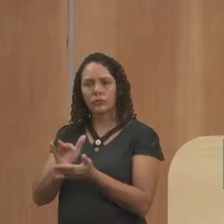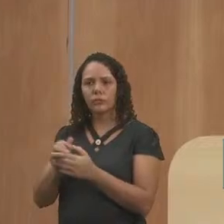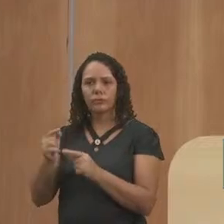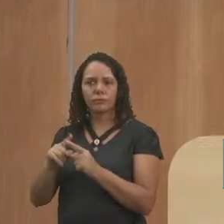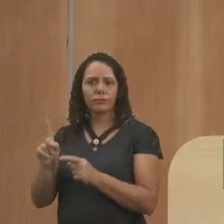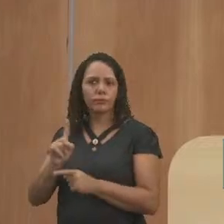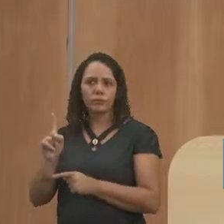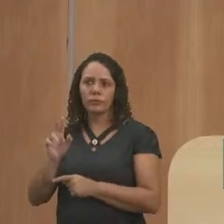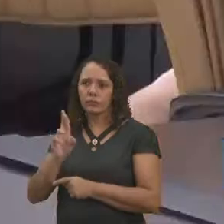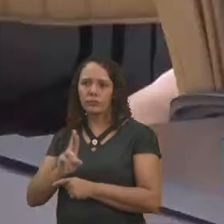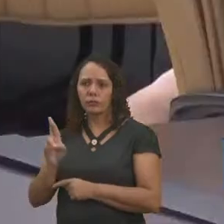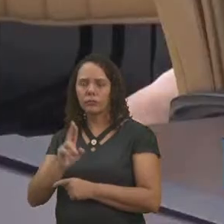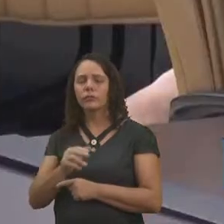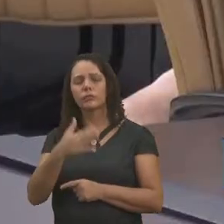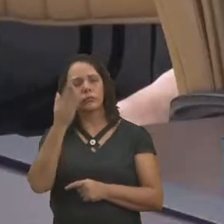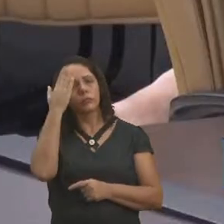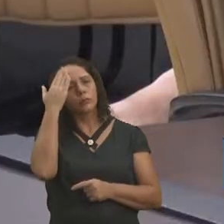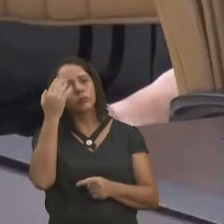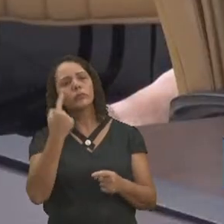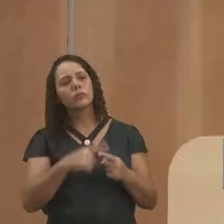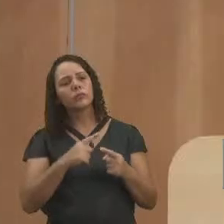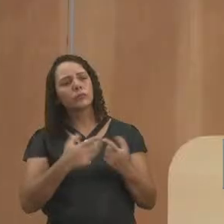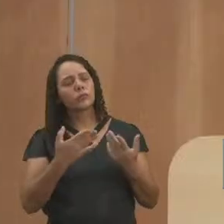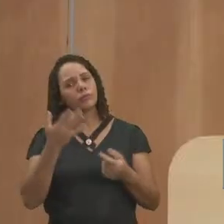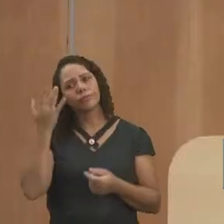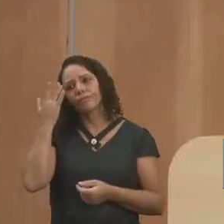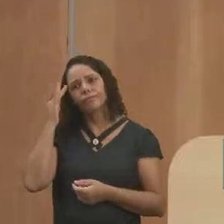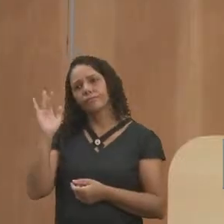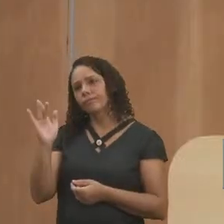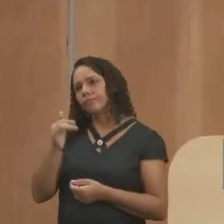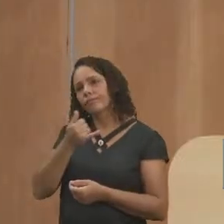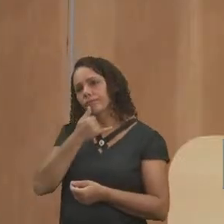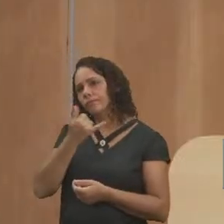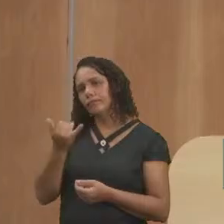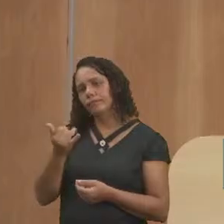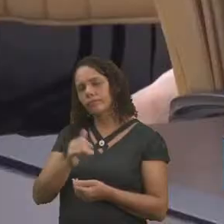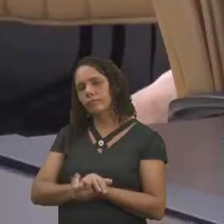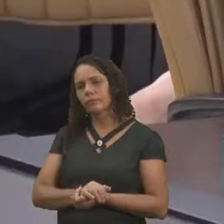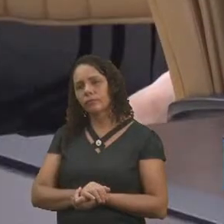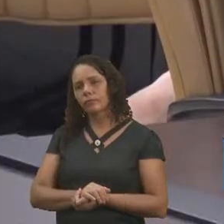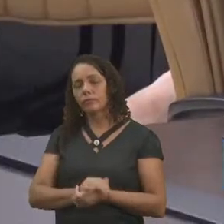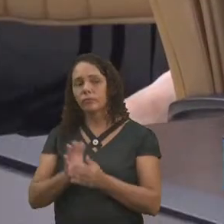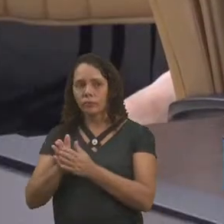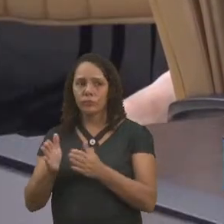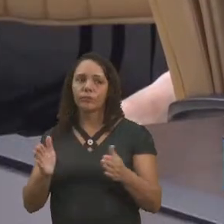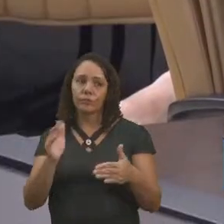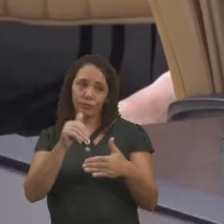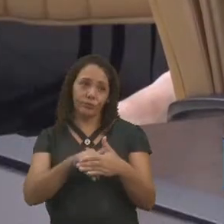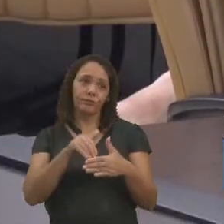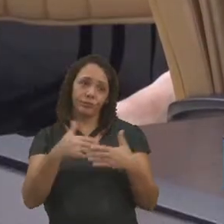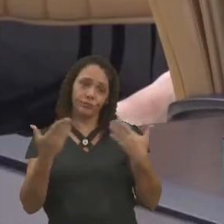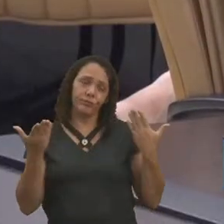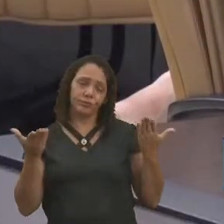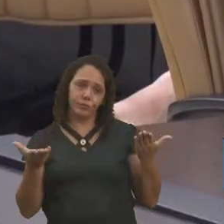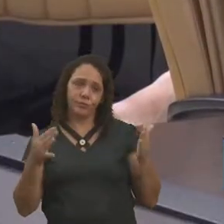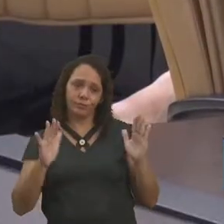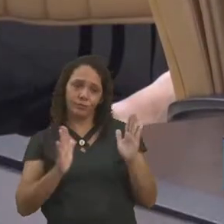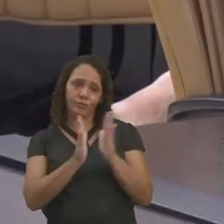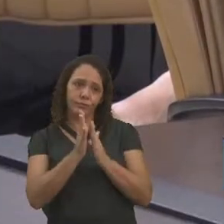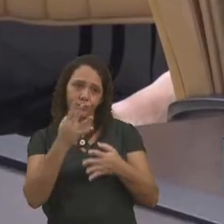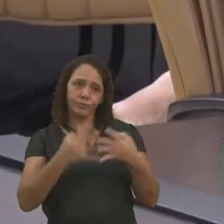foi acionado. Realmente. Você sabe por que não foi acionado? Não sei, infelizmente. Foi o período da eleição, né? Isso talvez impactaria a